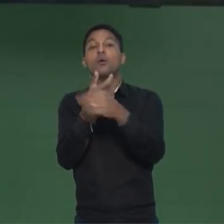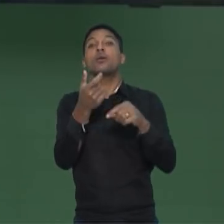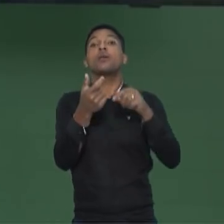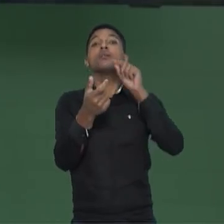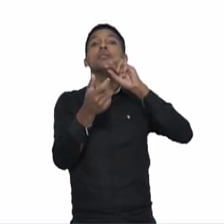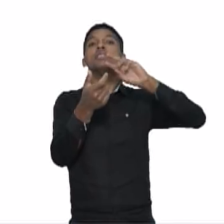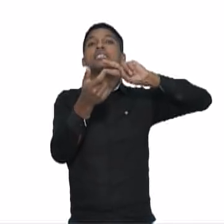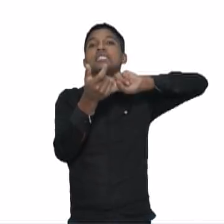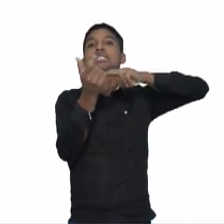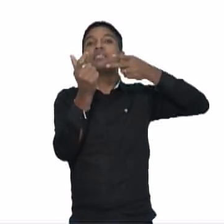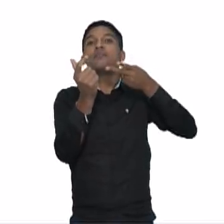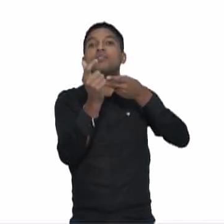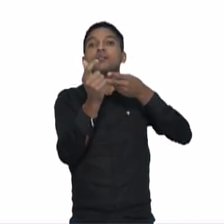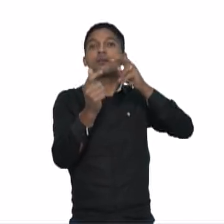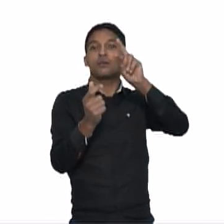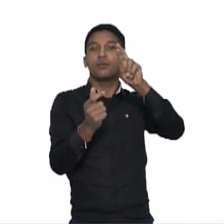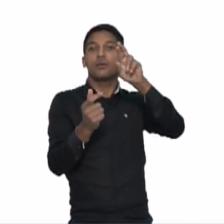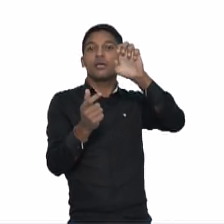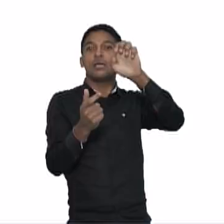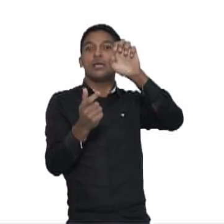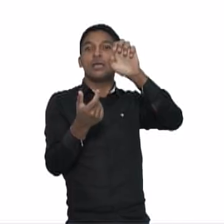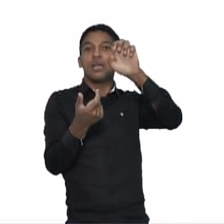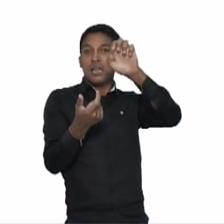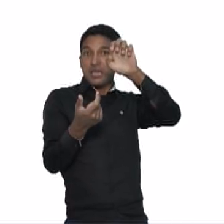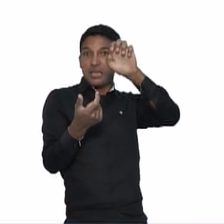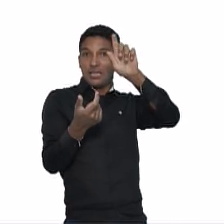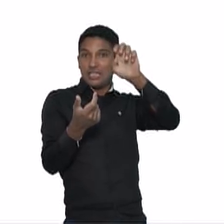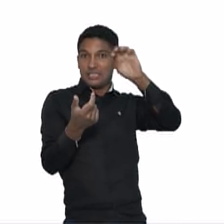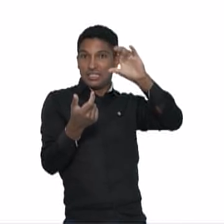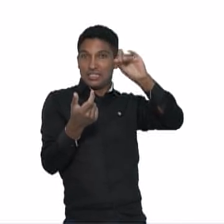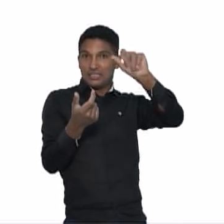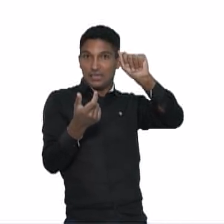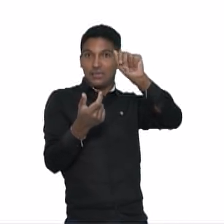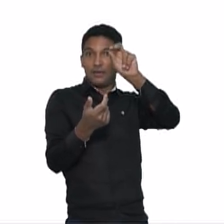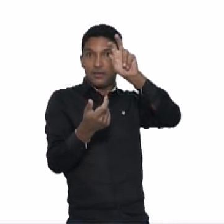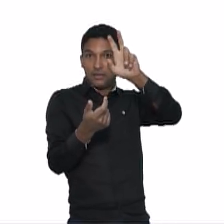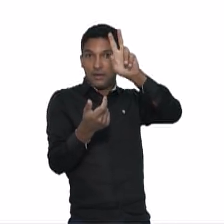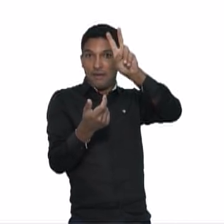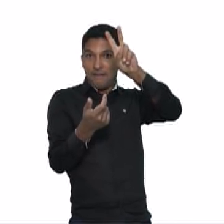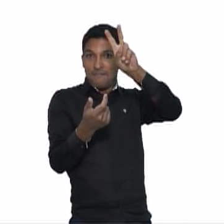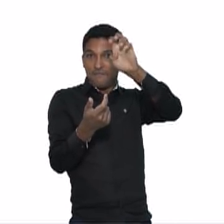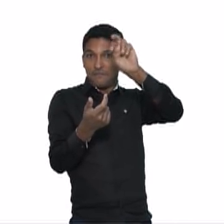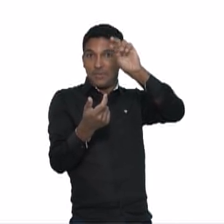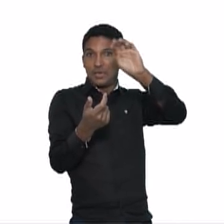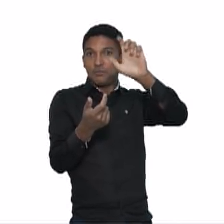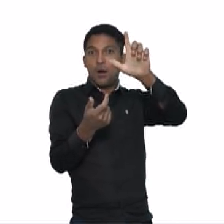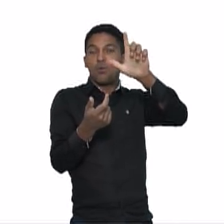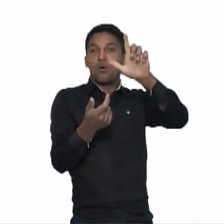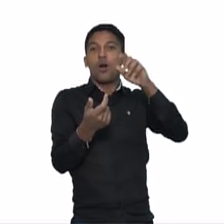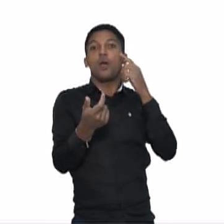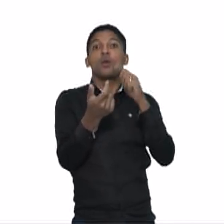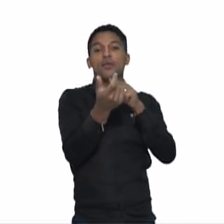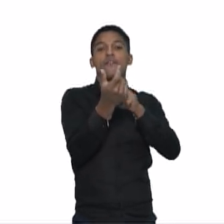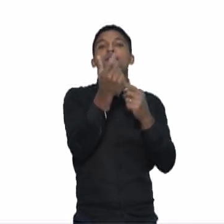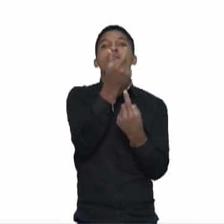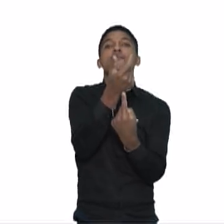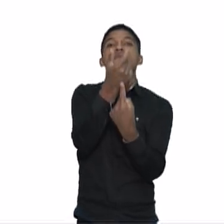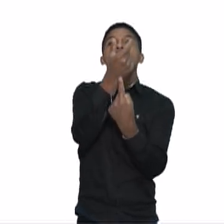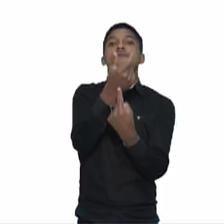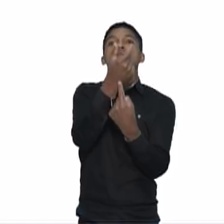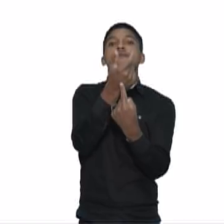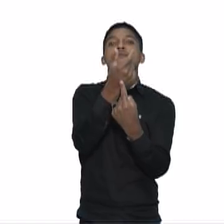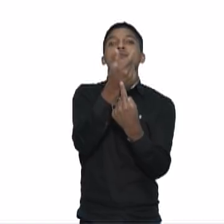conceito. É a relação que se estabelece entre o verbo, termo regente, e o seu